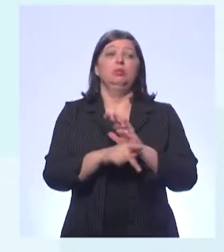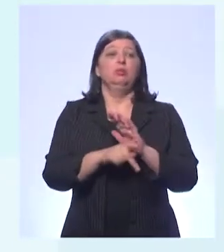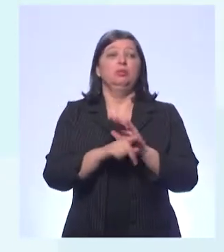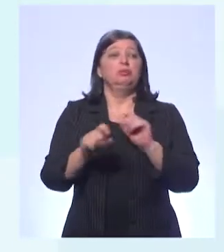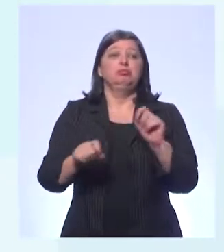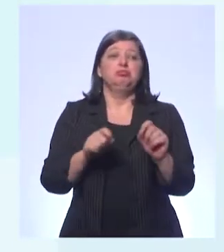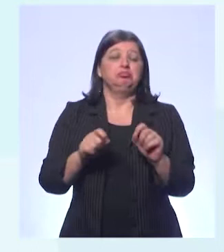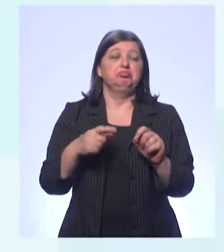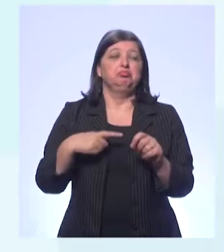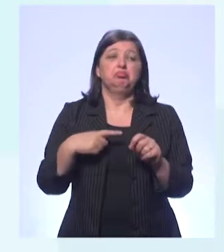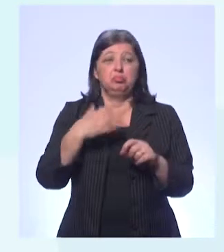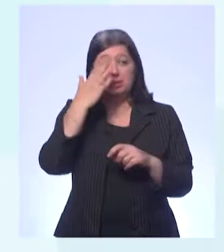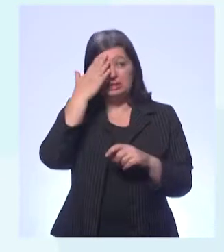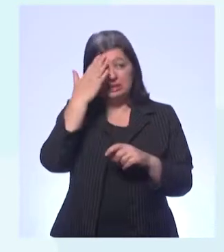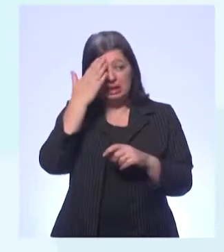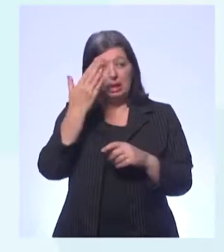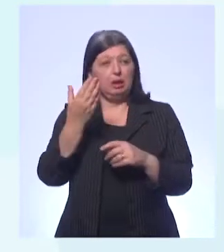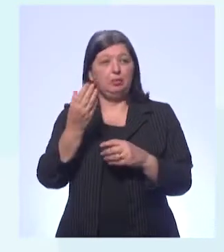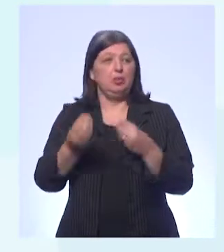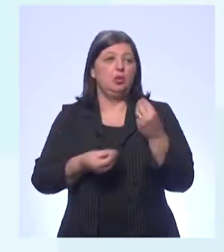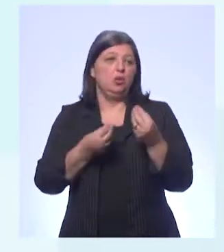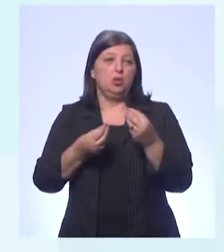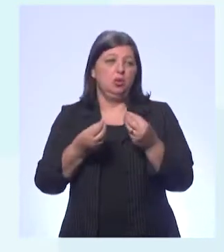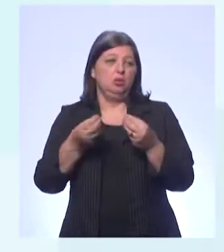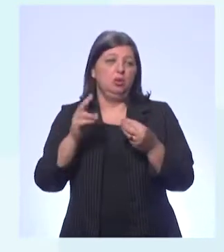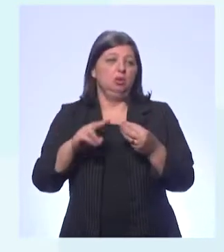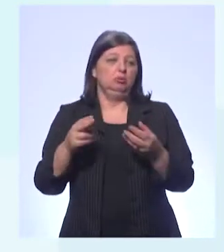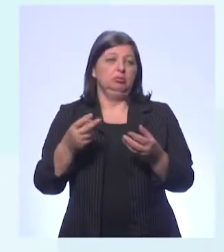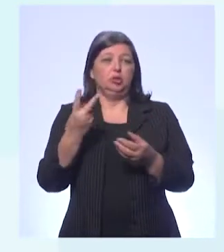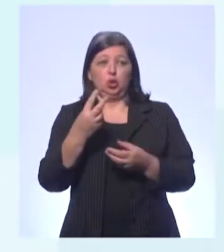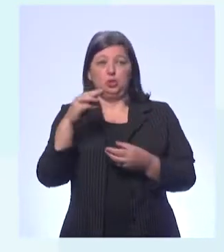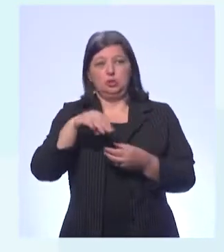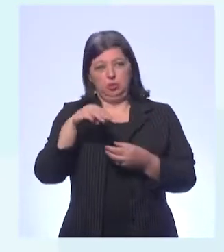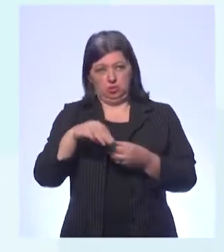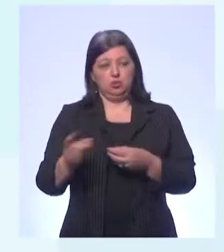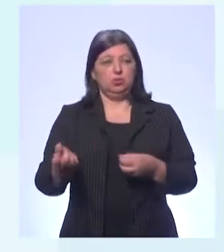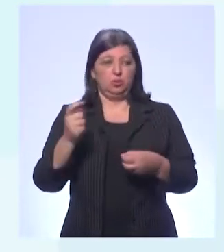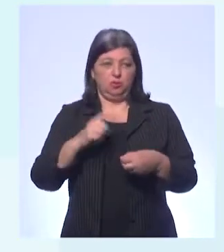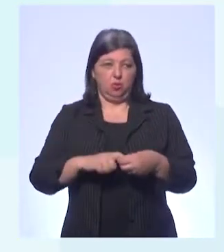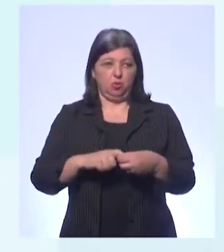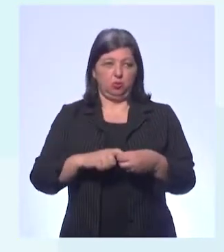né? O que vocês sabem dessa propriedade. 2 minutos para vocês.